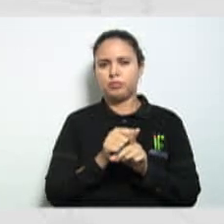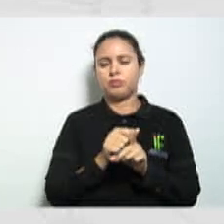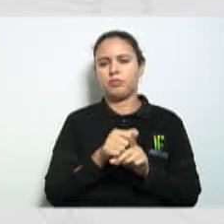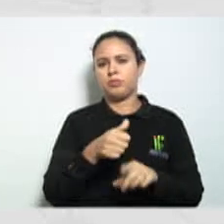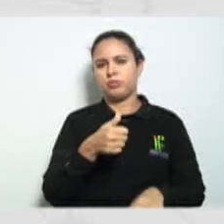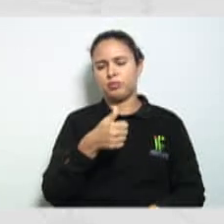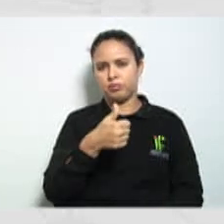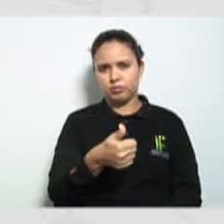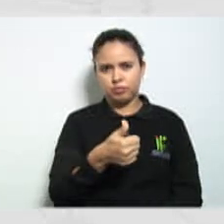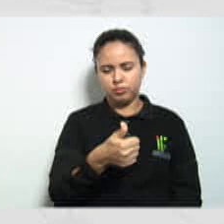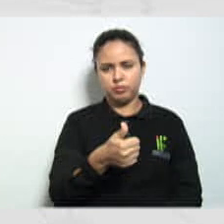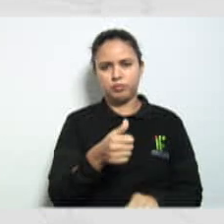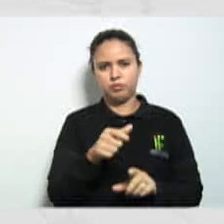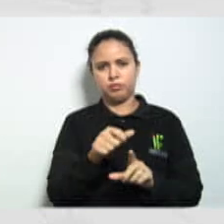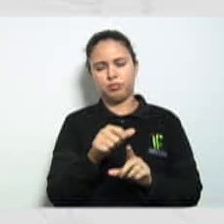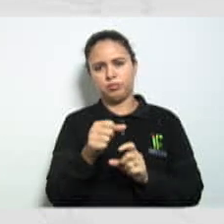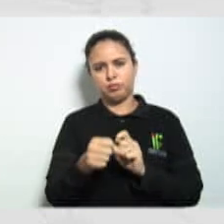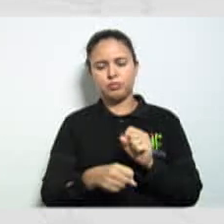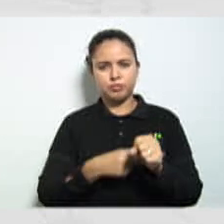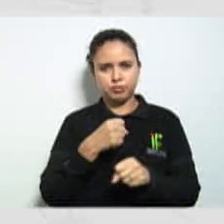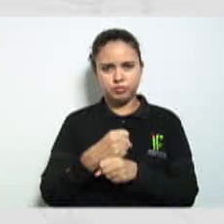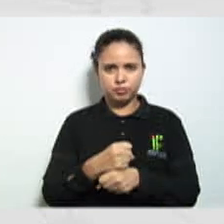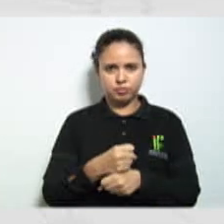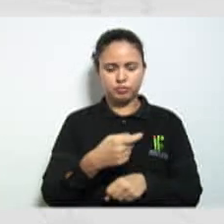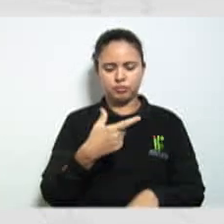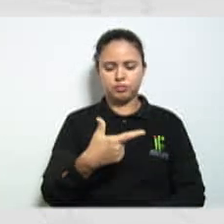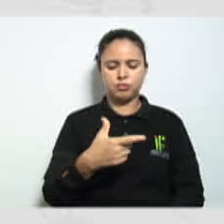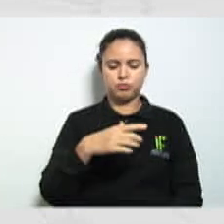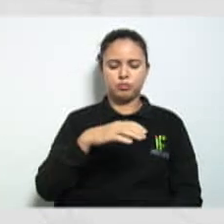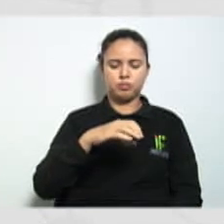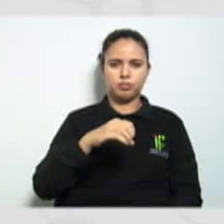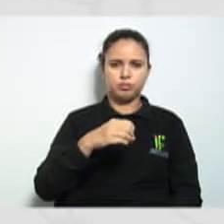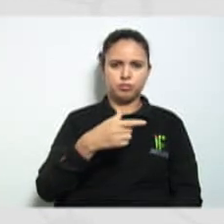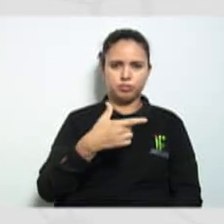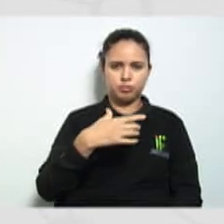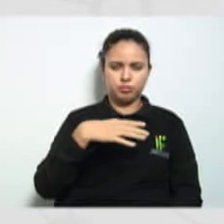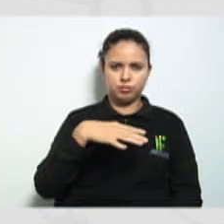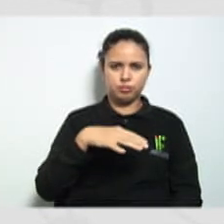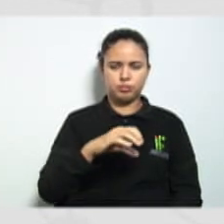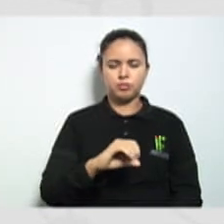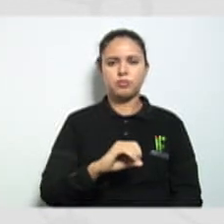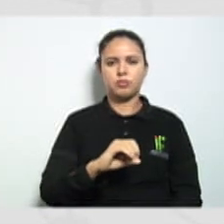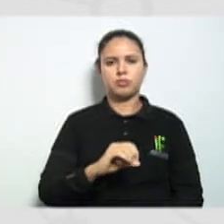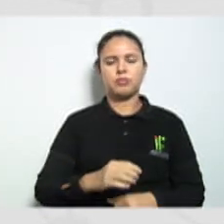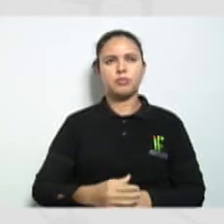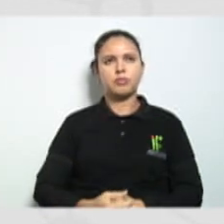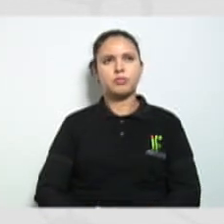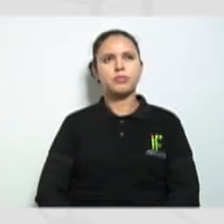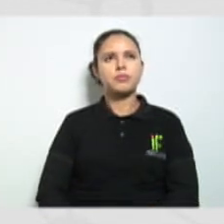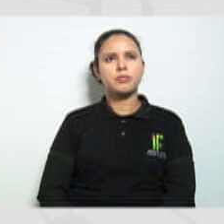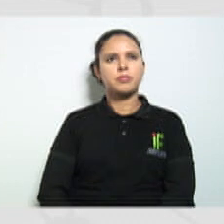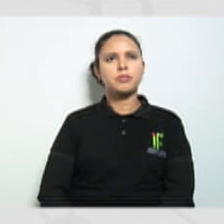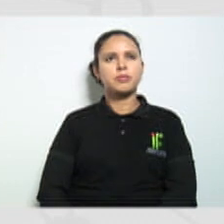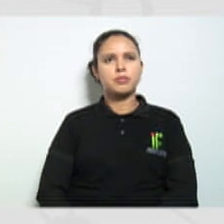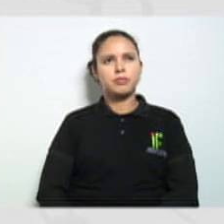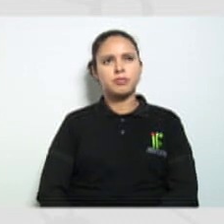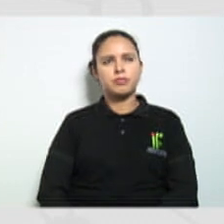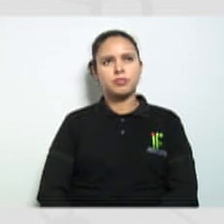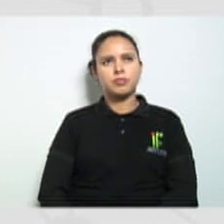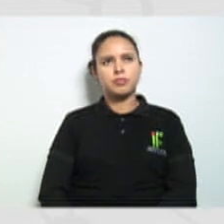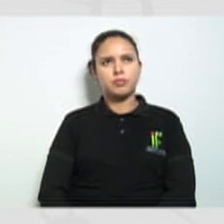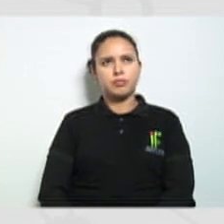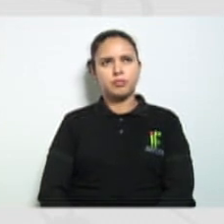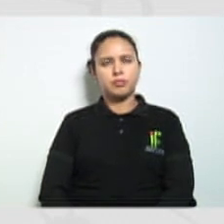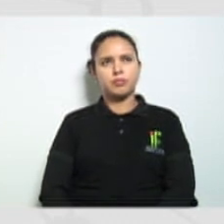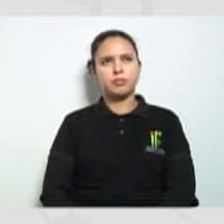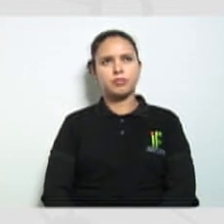2020. Então, vão ficar escrituradas no ativo não circulante. Então, nós temos ativo circulante,